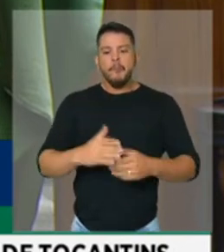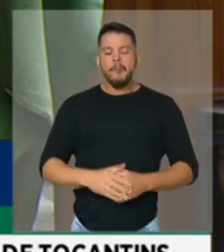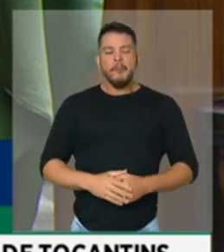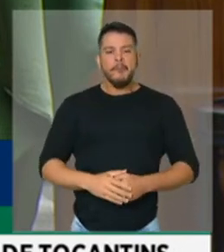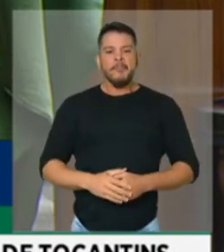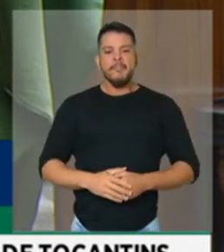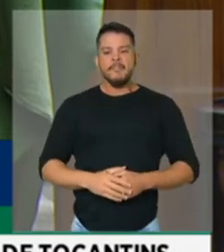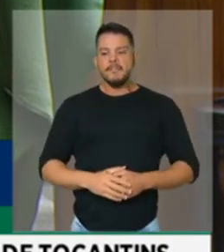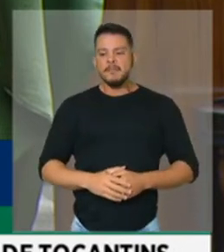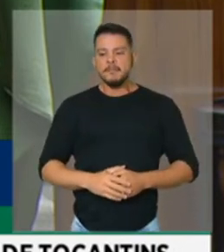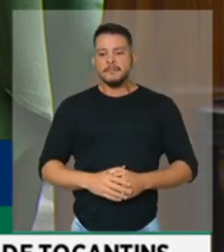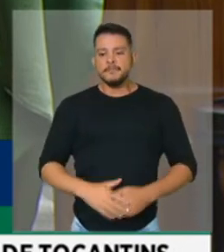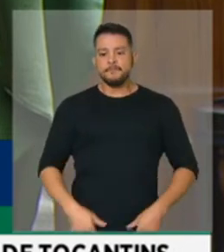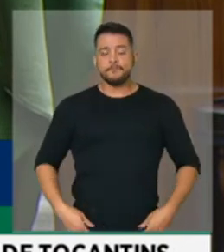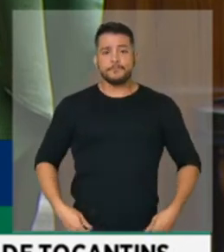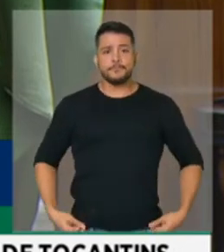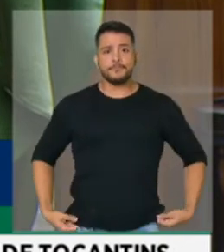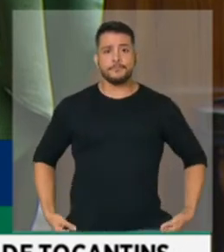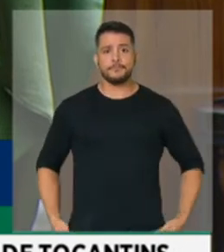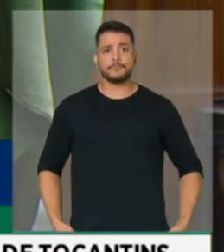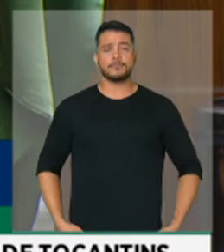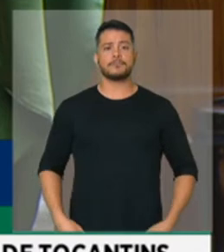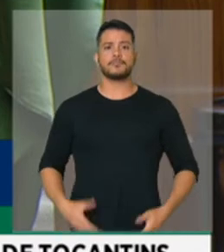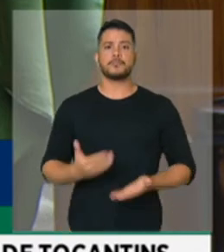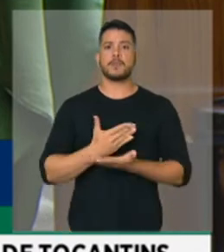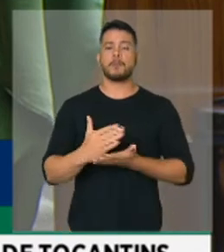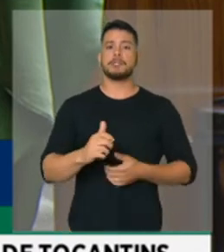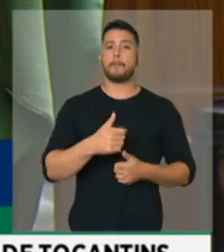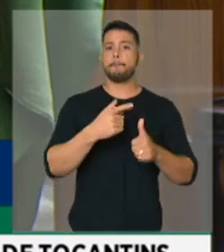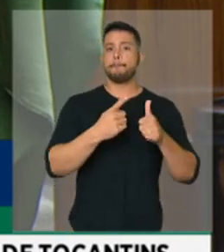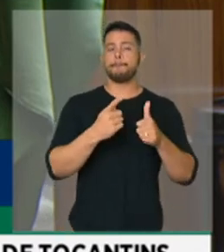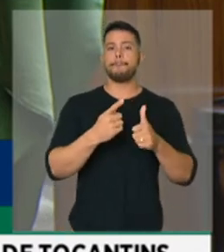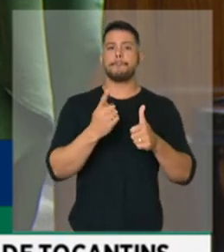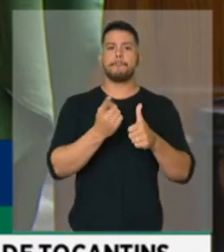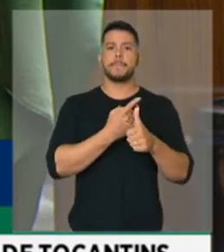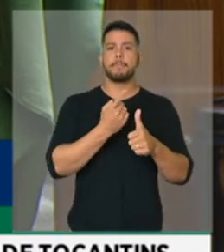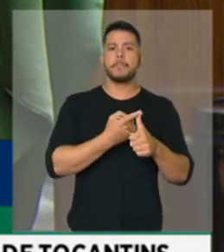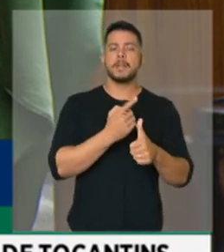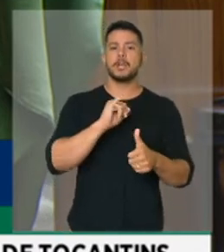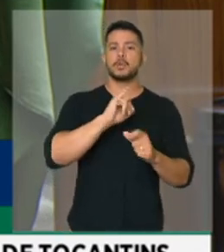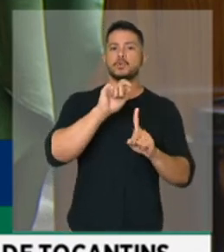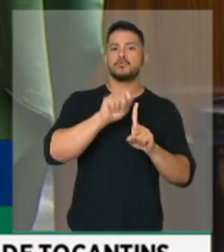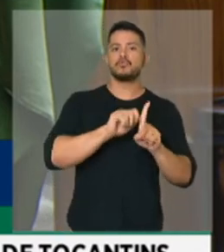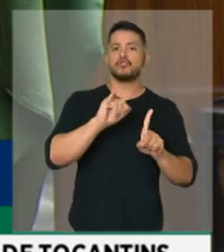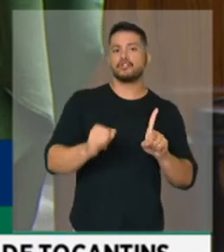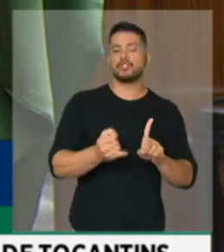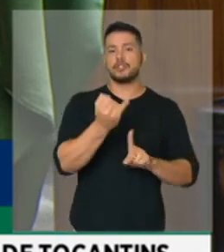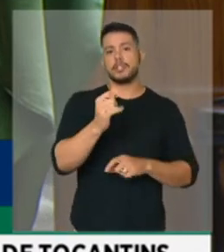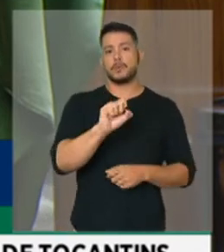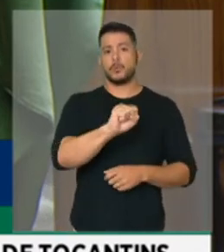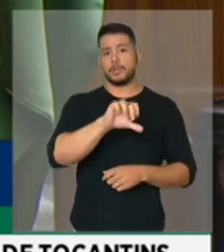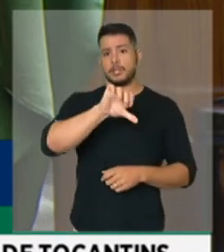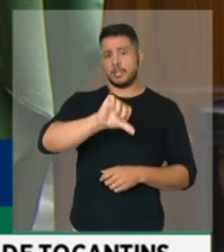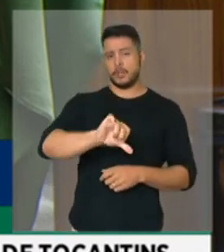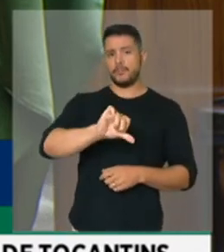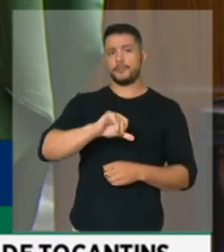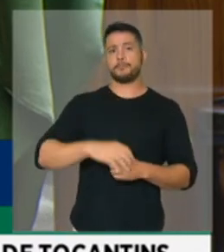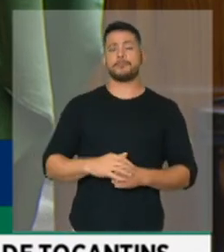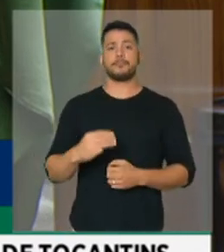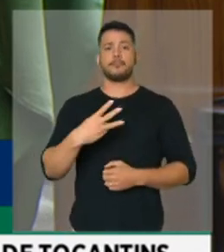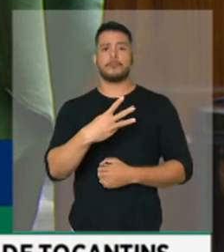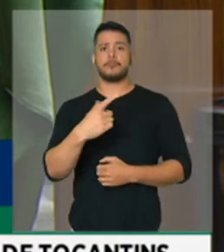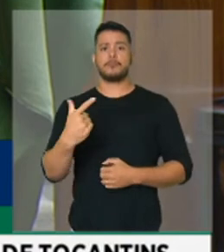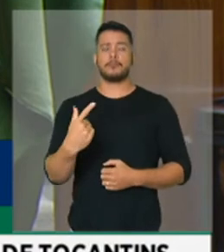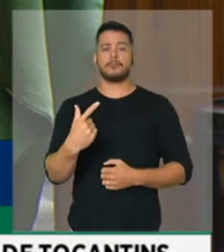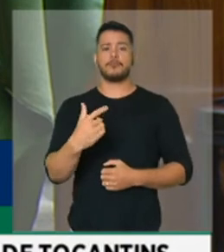instalação, entre 1º de janeiro de 1989 e 31 de dezembro de